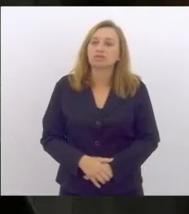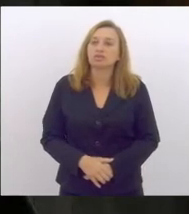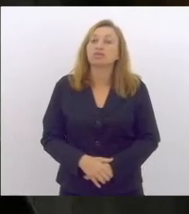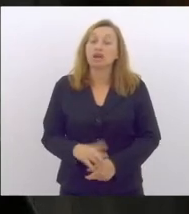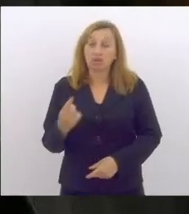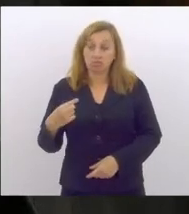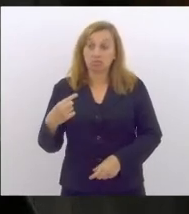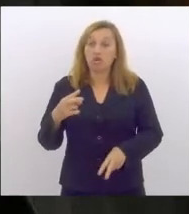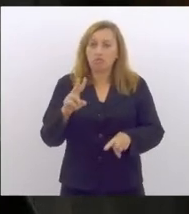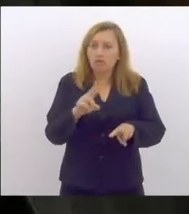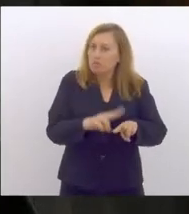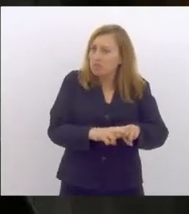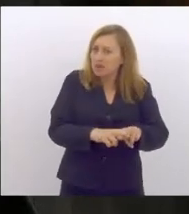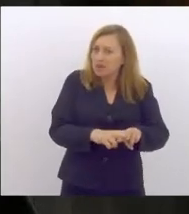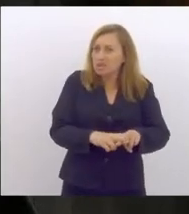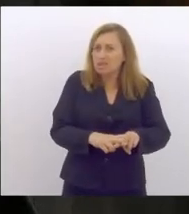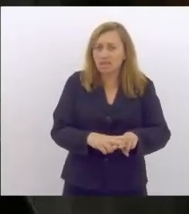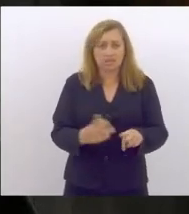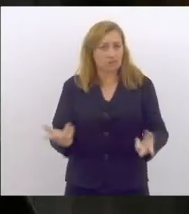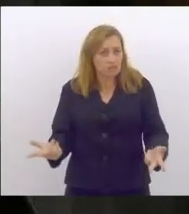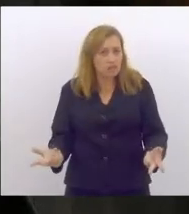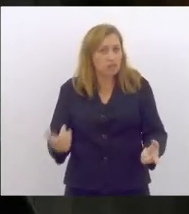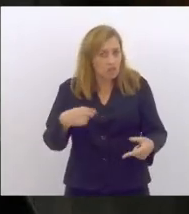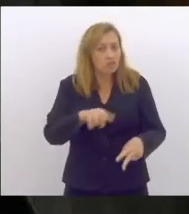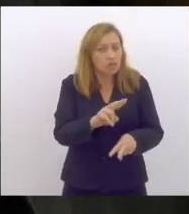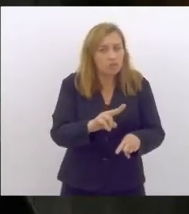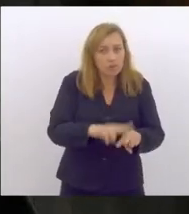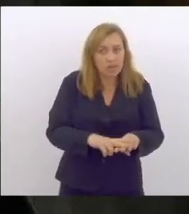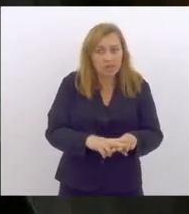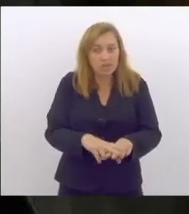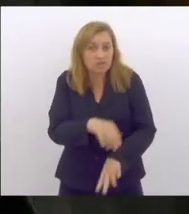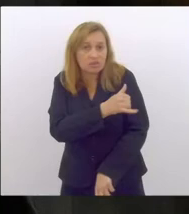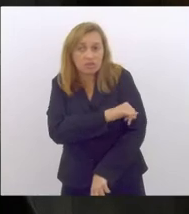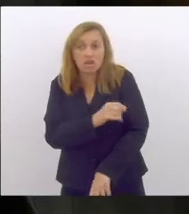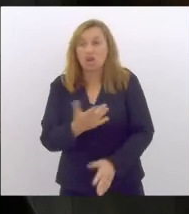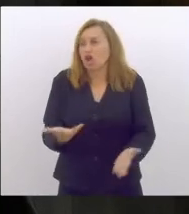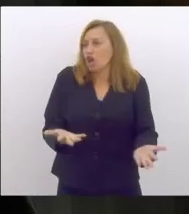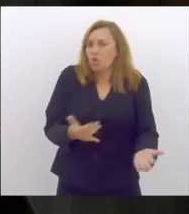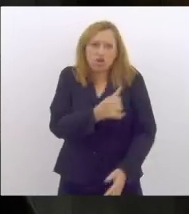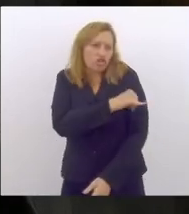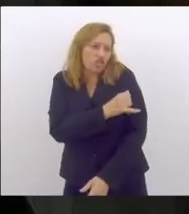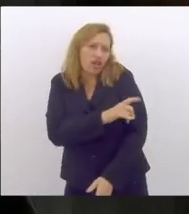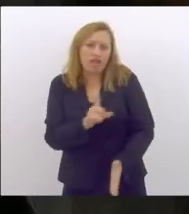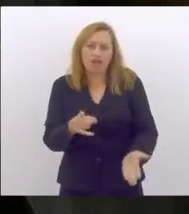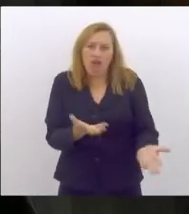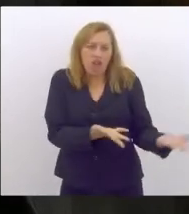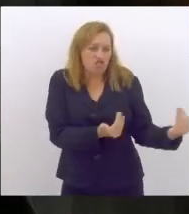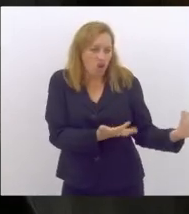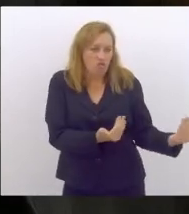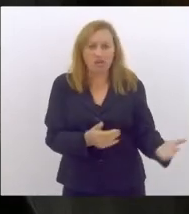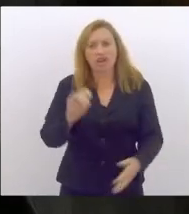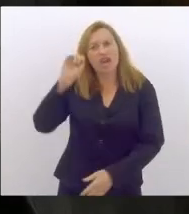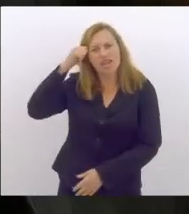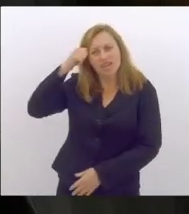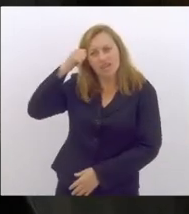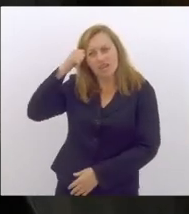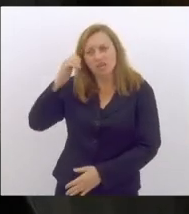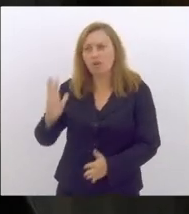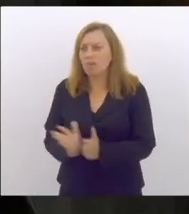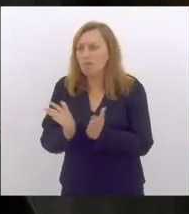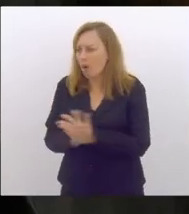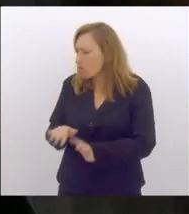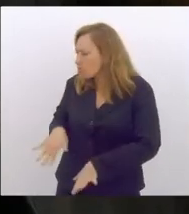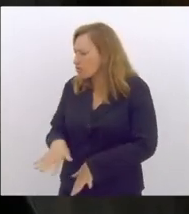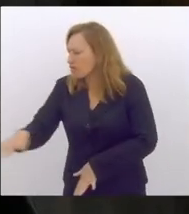descabida que no Rio de Janeiro tá assim né Tia Jô você é jovem se é negro se é pobre se mora em